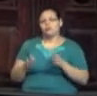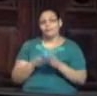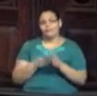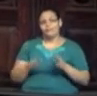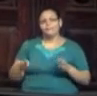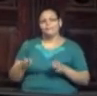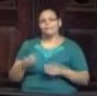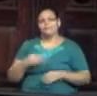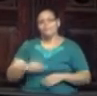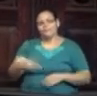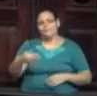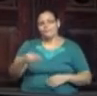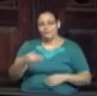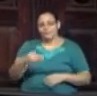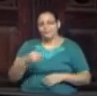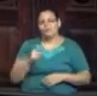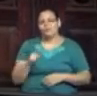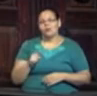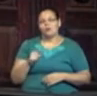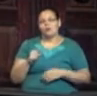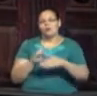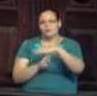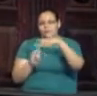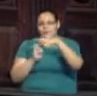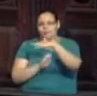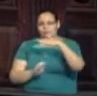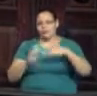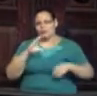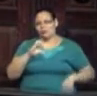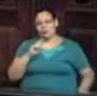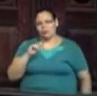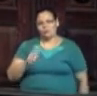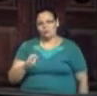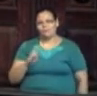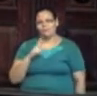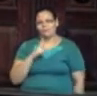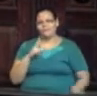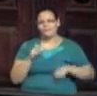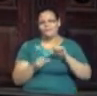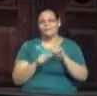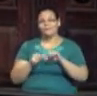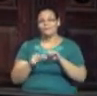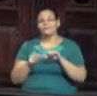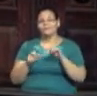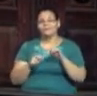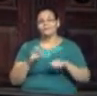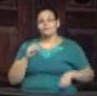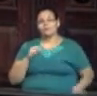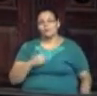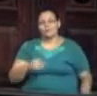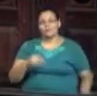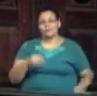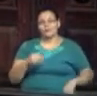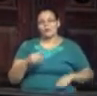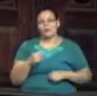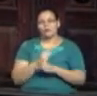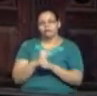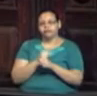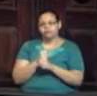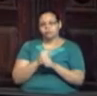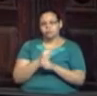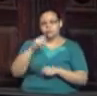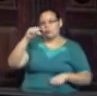período da privatização da SEDAI, lá na metade da década de 90, eu fui às